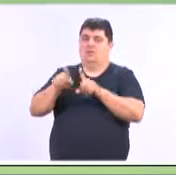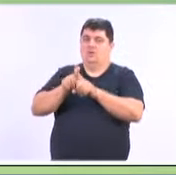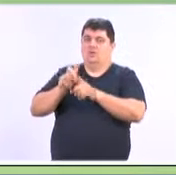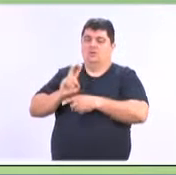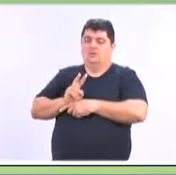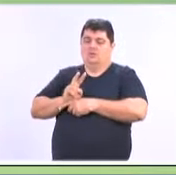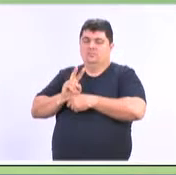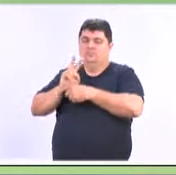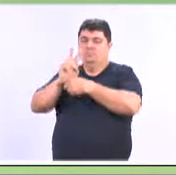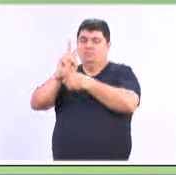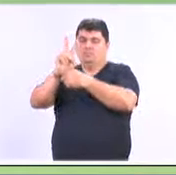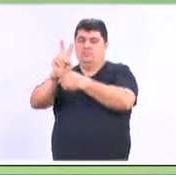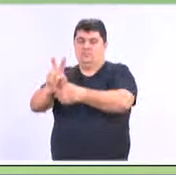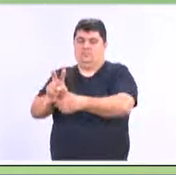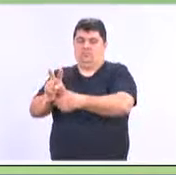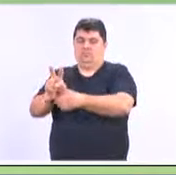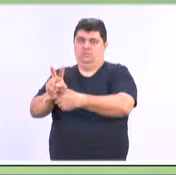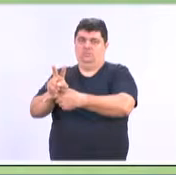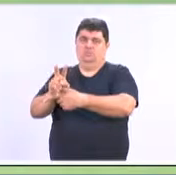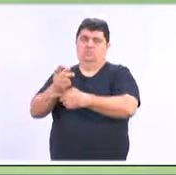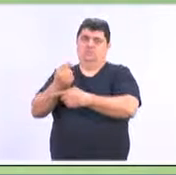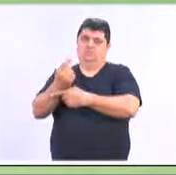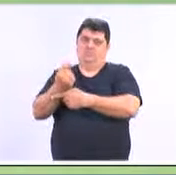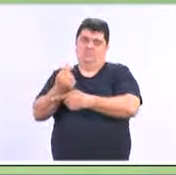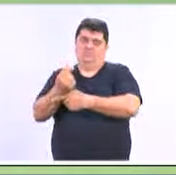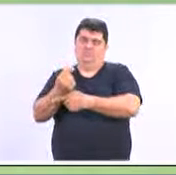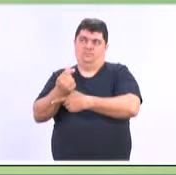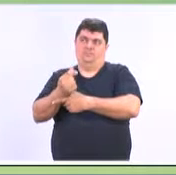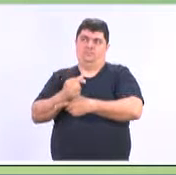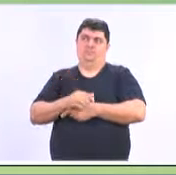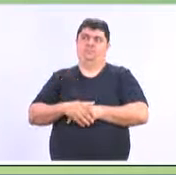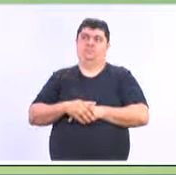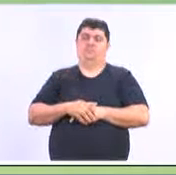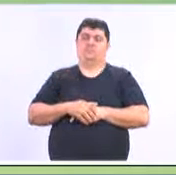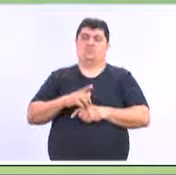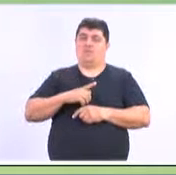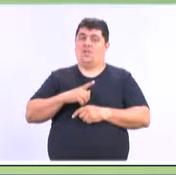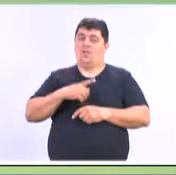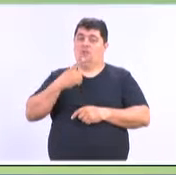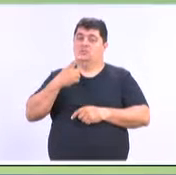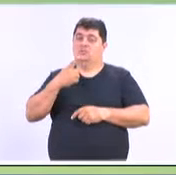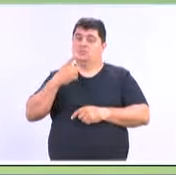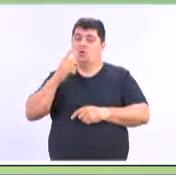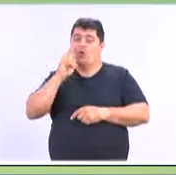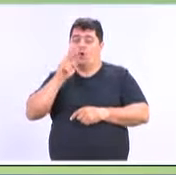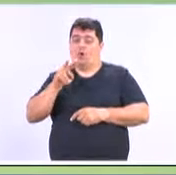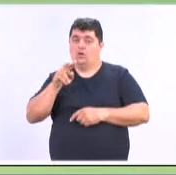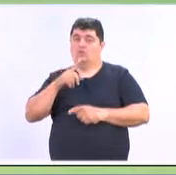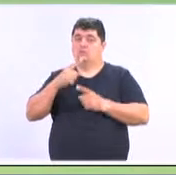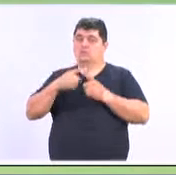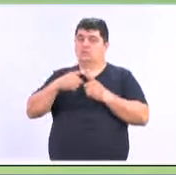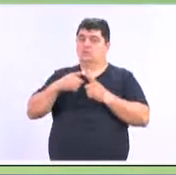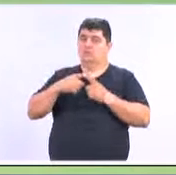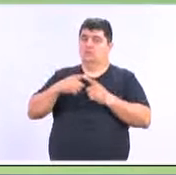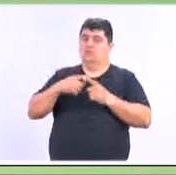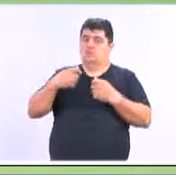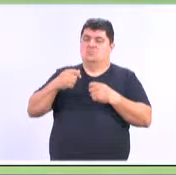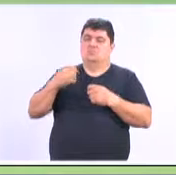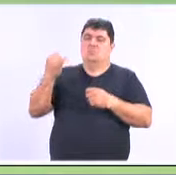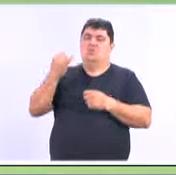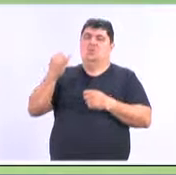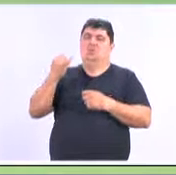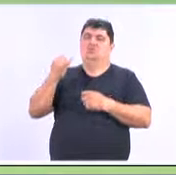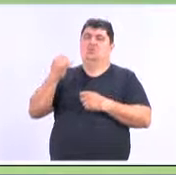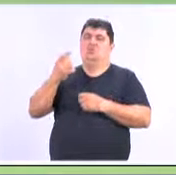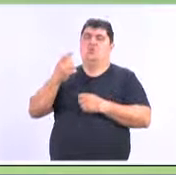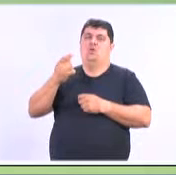a pessoas ligadas. Neste daqui eu faço uma observação que independe do prazo de vencimento. Sendo empréstimos a